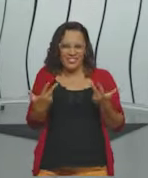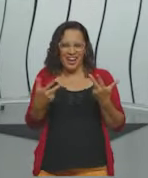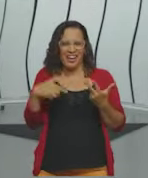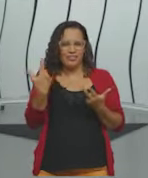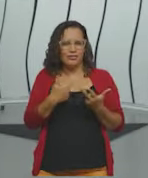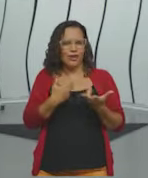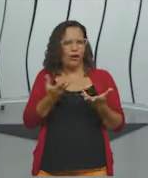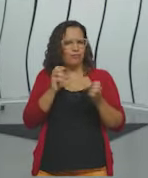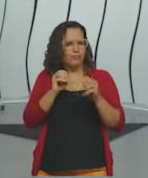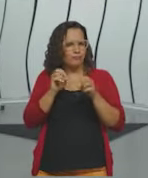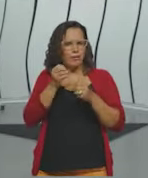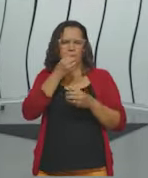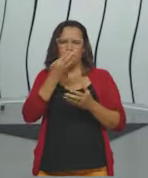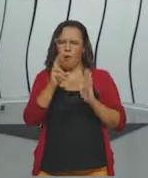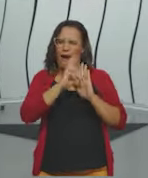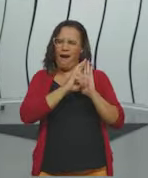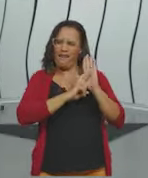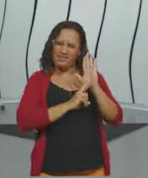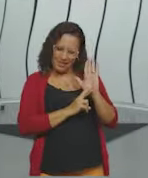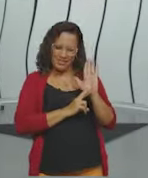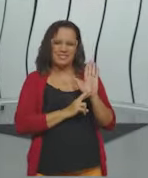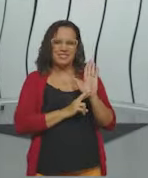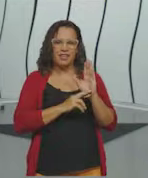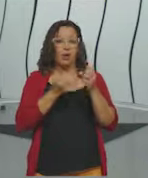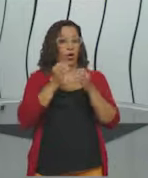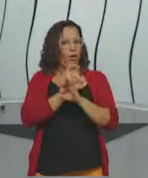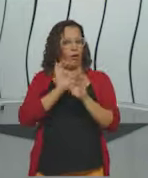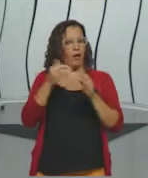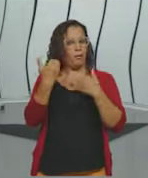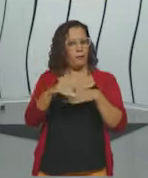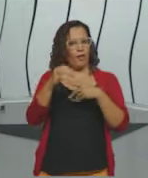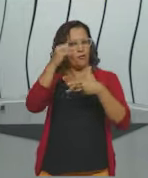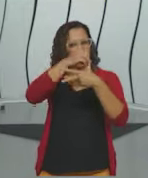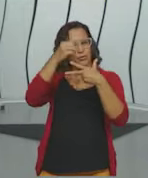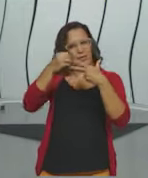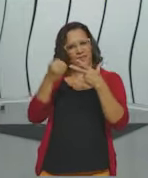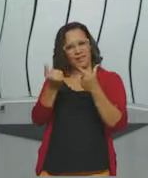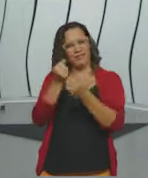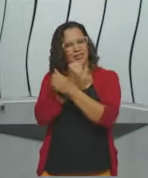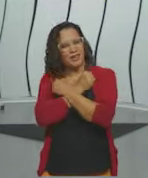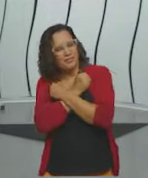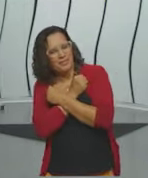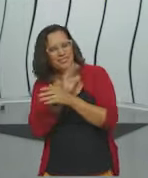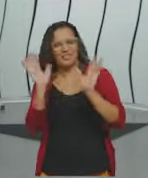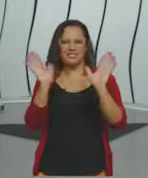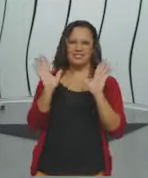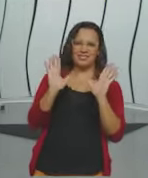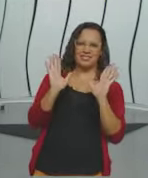poder fazer uma boa redação e uma boa prova do Enem. Abraços e até mais!